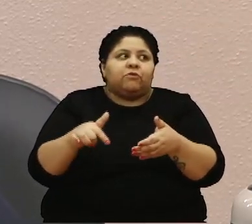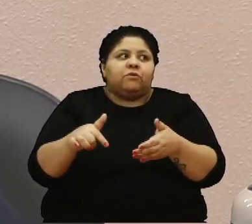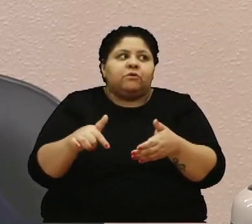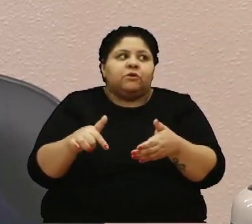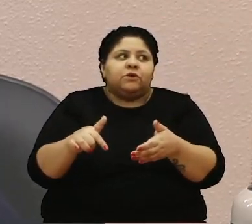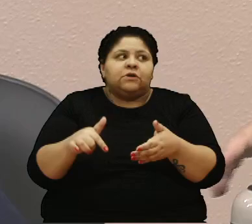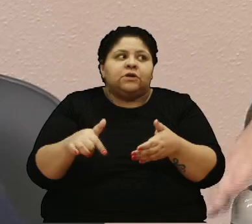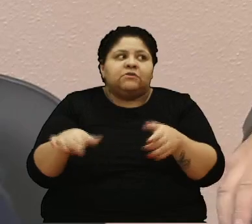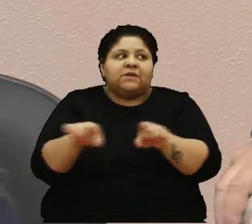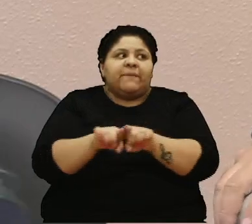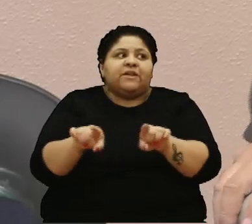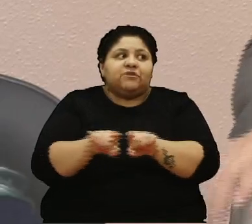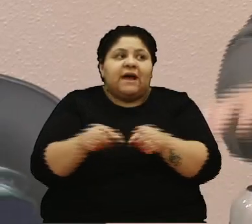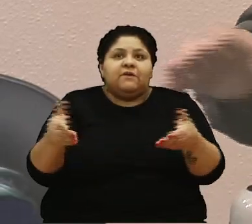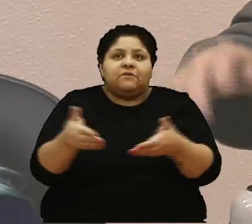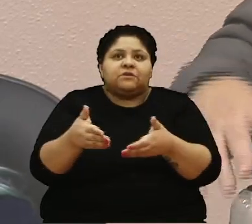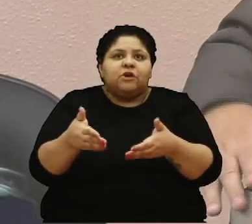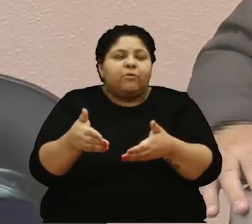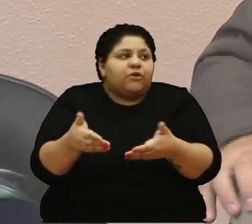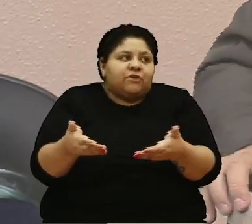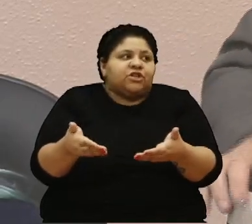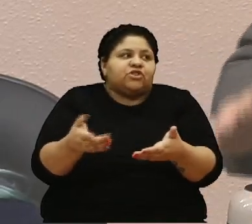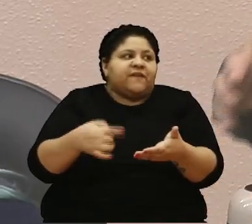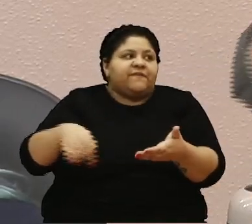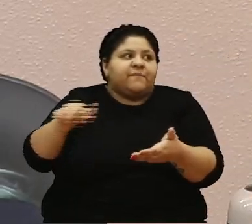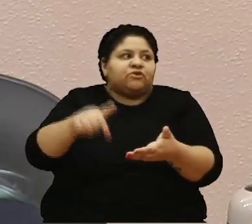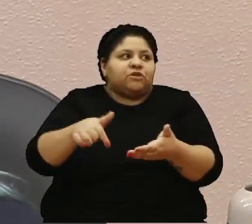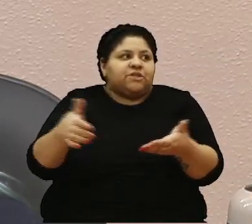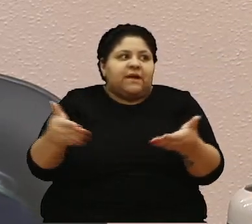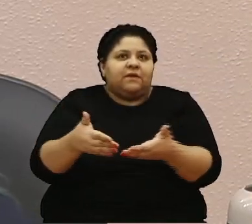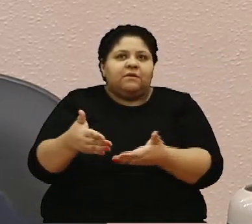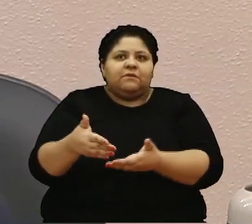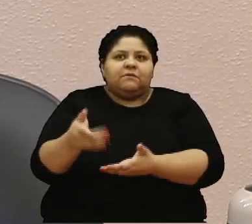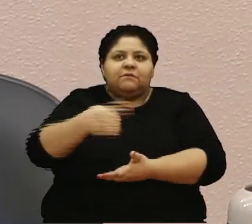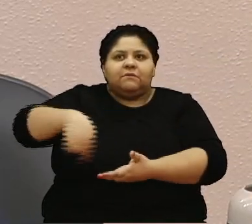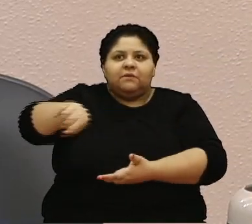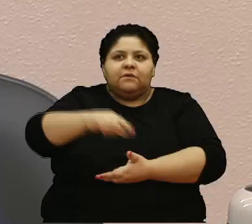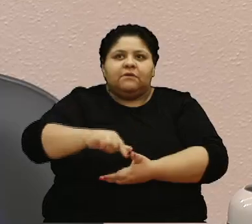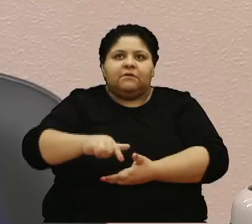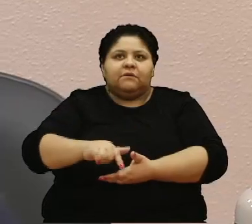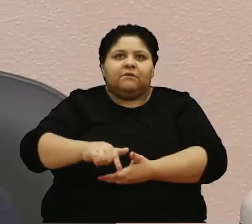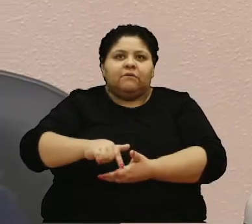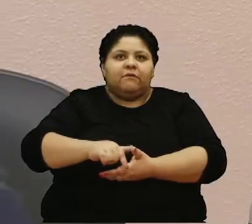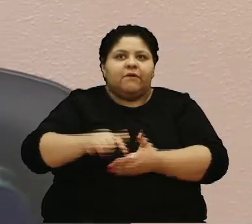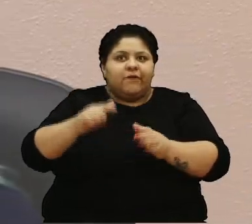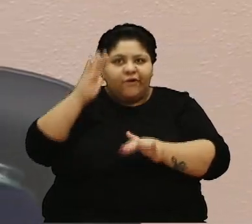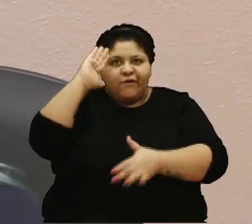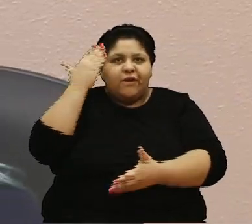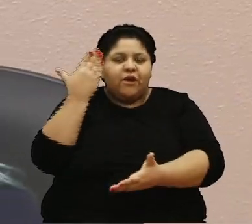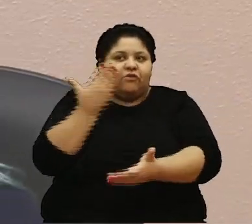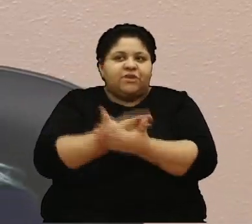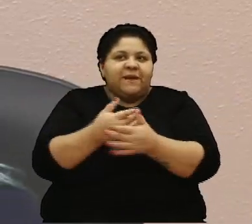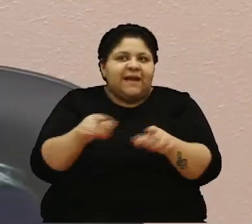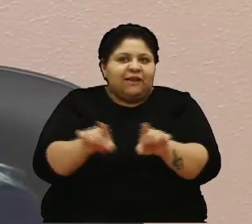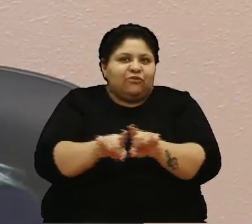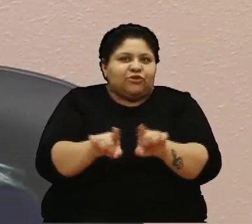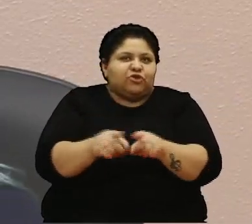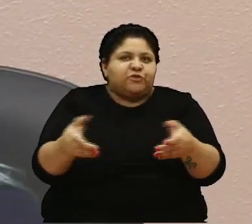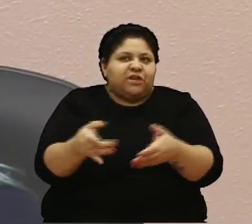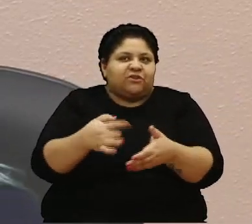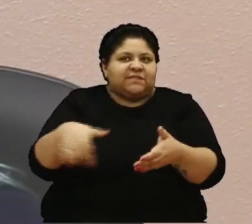lá, é outra questão. E concluo só dizendo que, na minha avaliação, eu estou cada vez mais convencido disso. Os